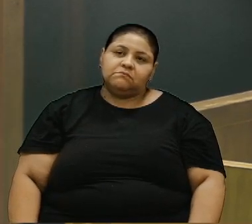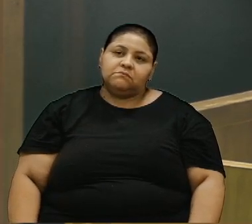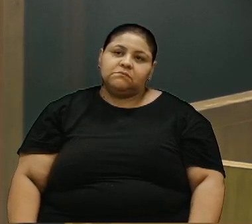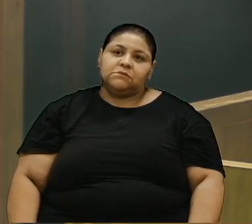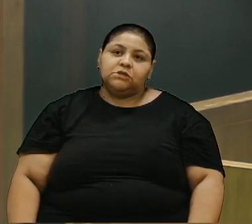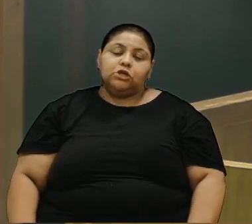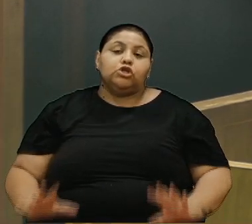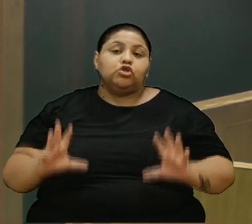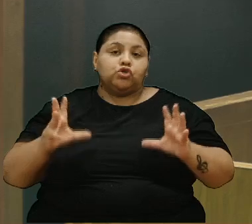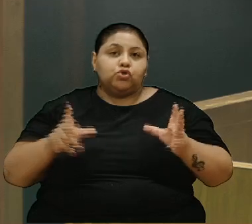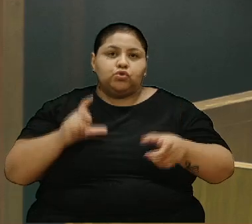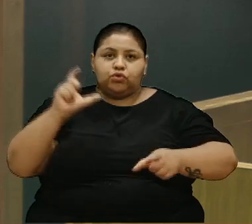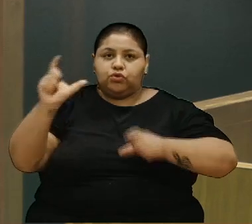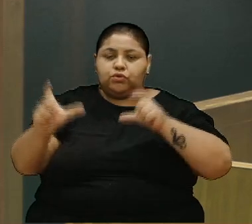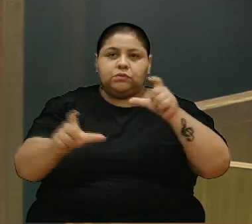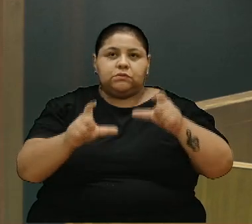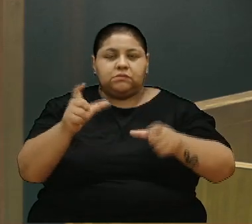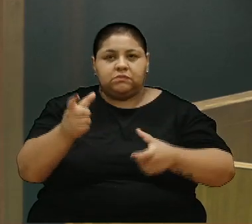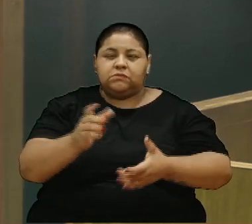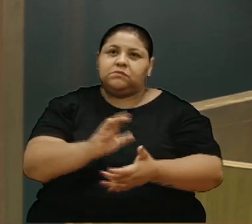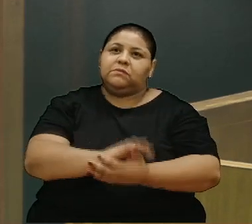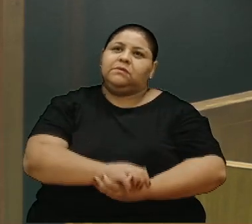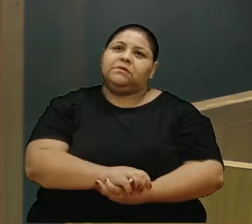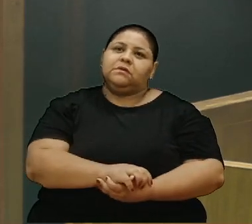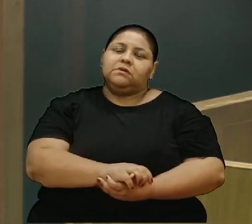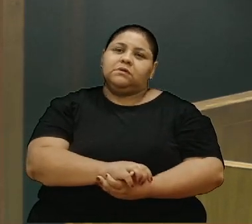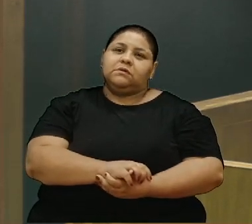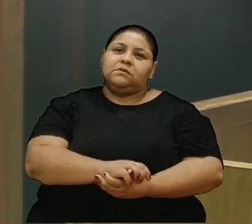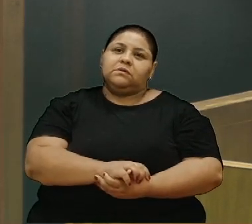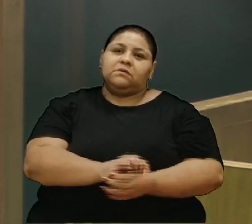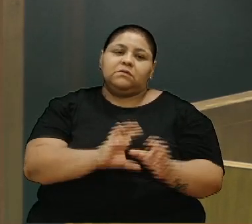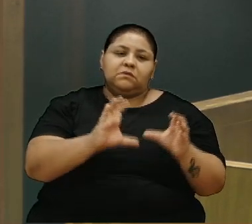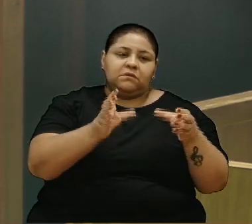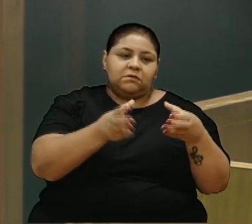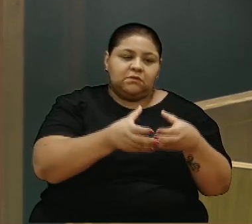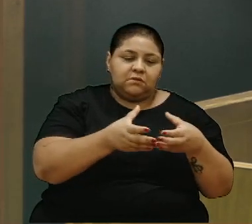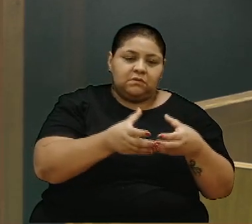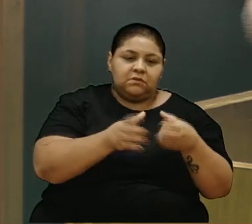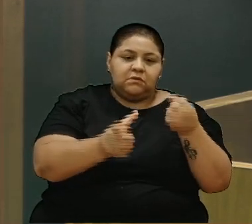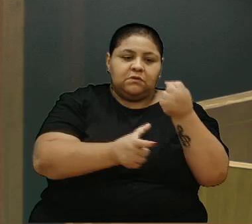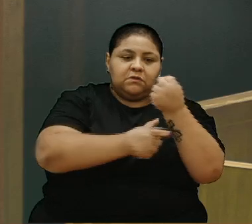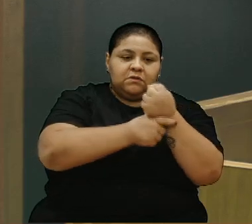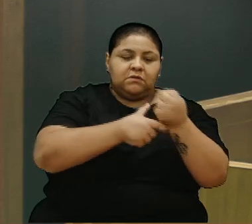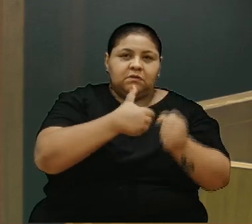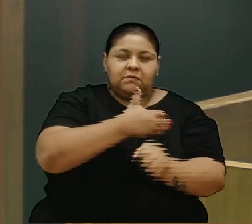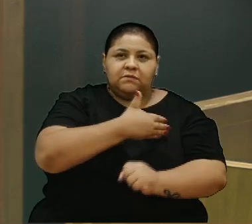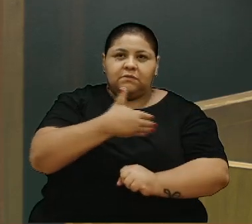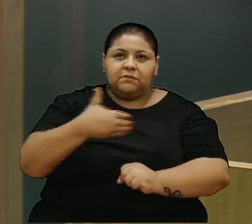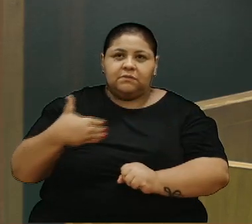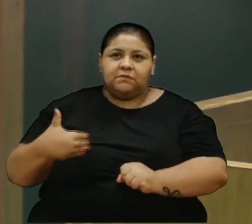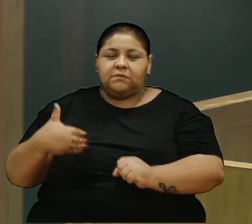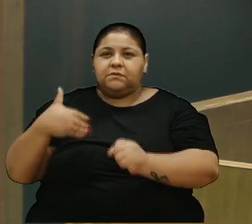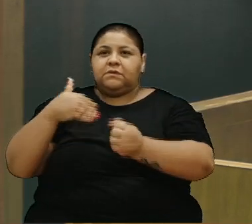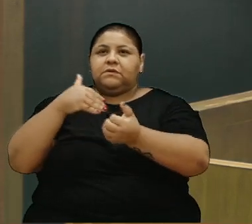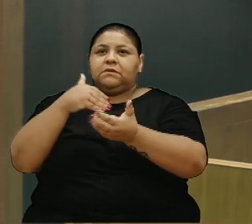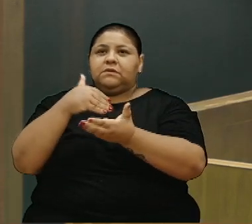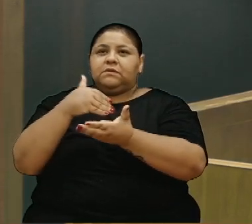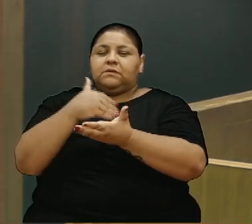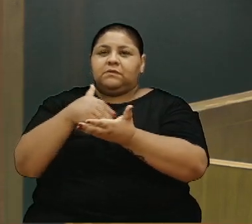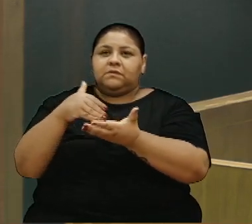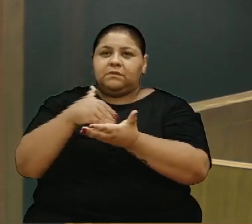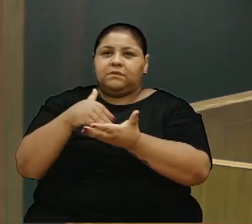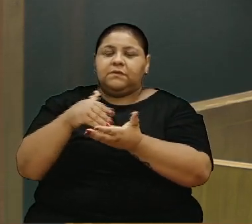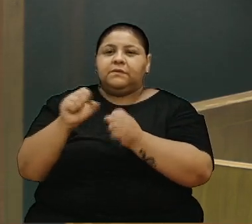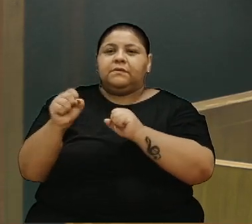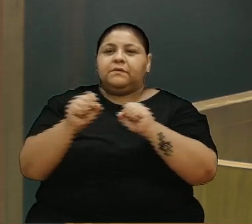os atores, sejam eles órgãos de segurança pública, secretarias, quem possui